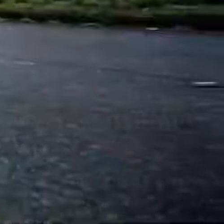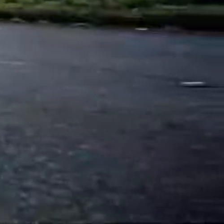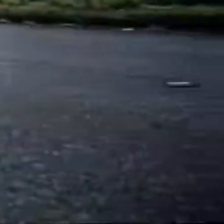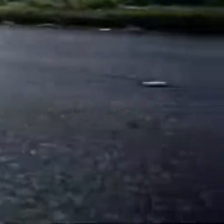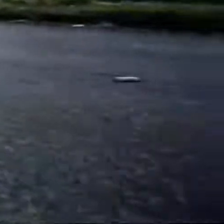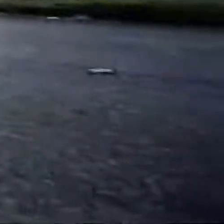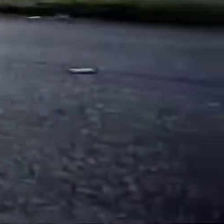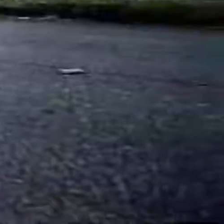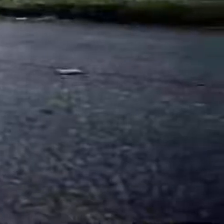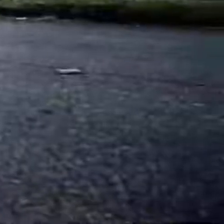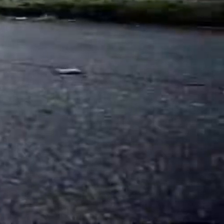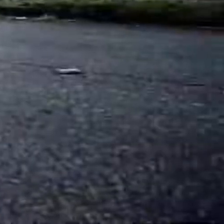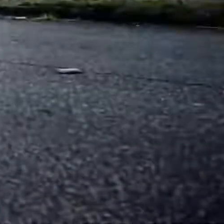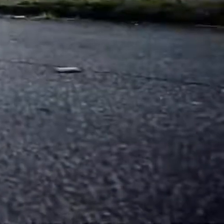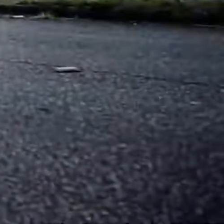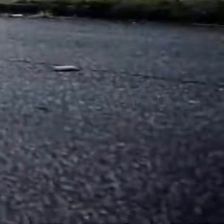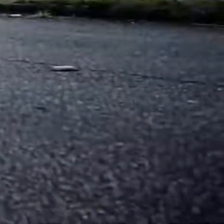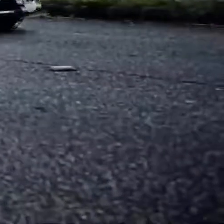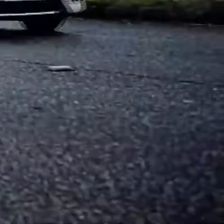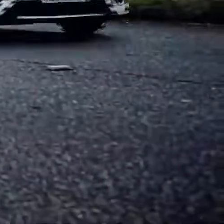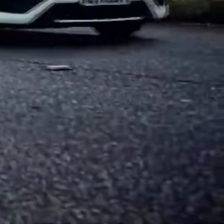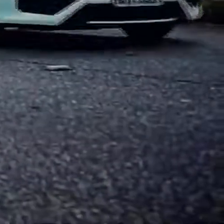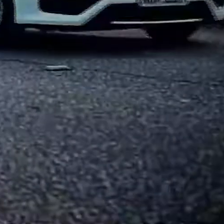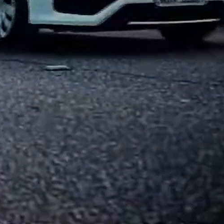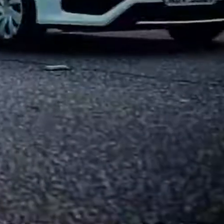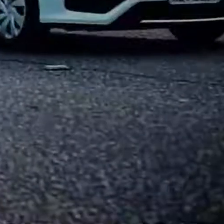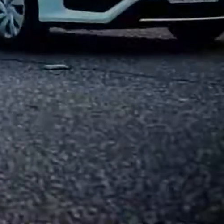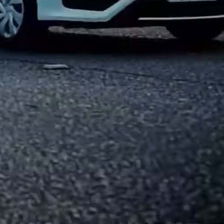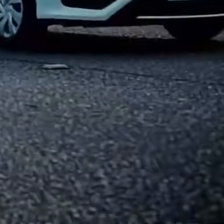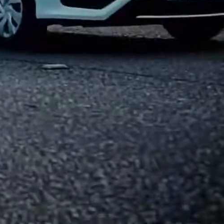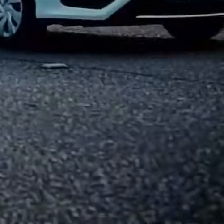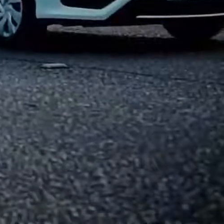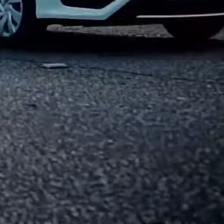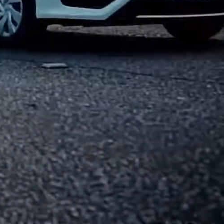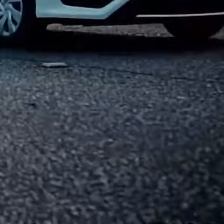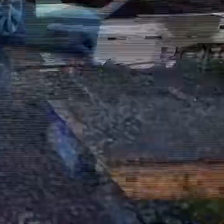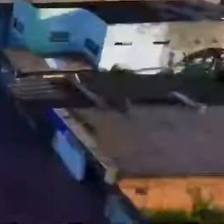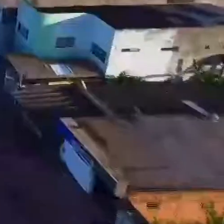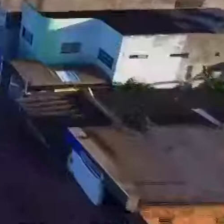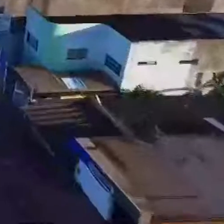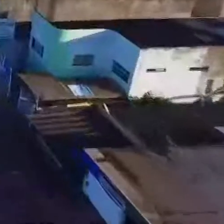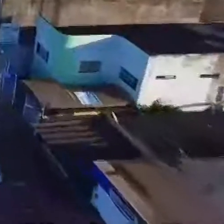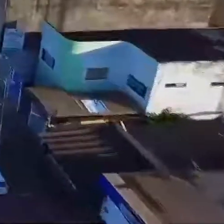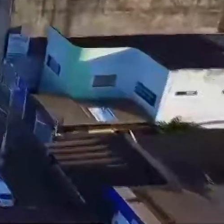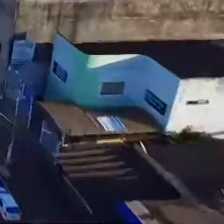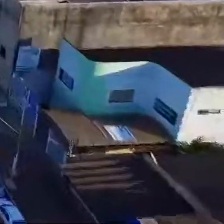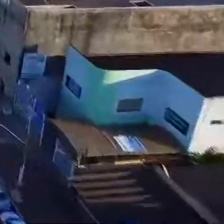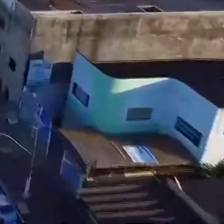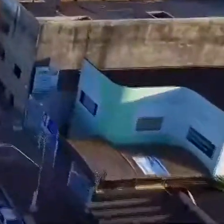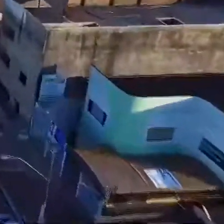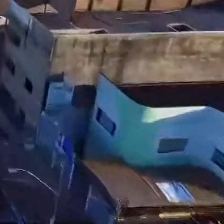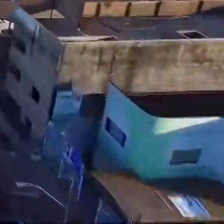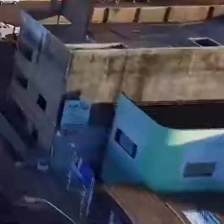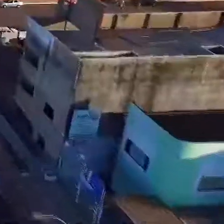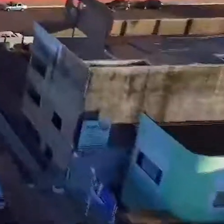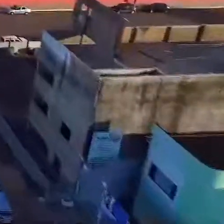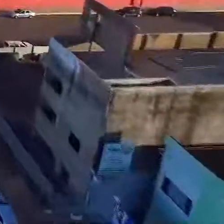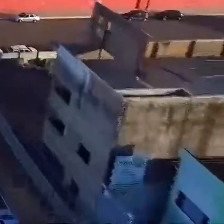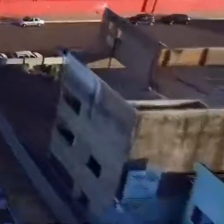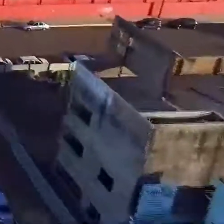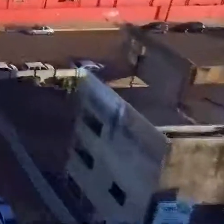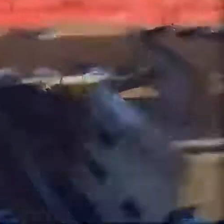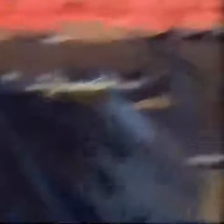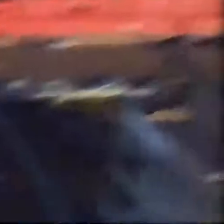de 30 mil mortes aconteceram no trânsito envolvendo motoristas bêbados. Para você entender como isso é